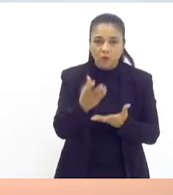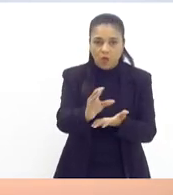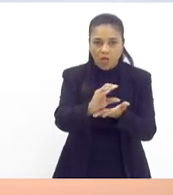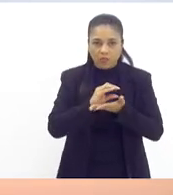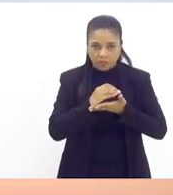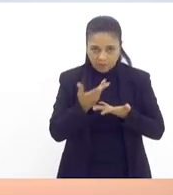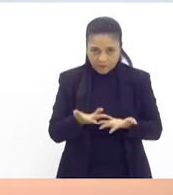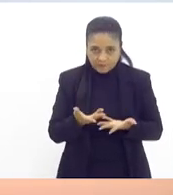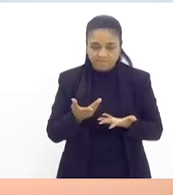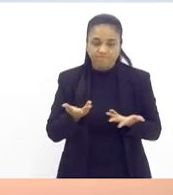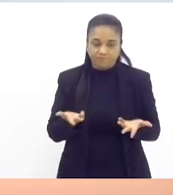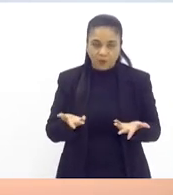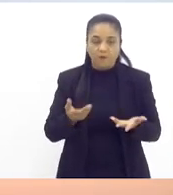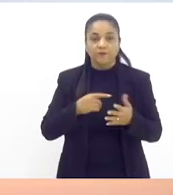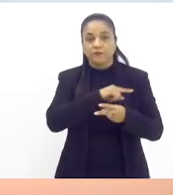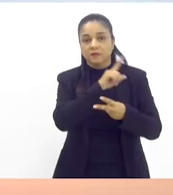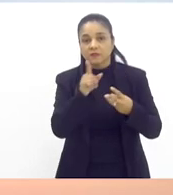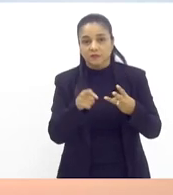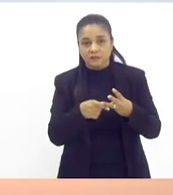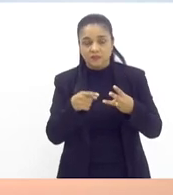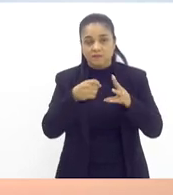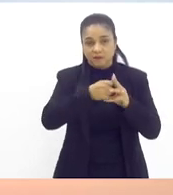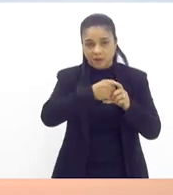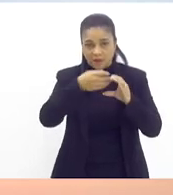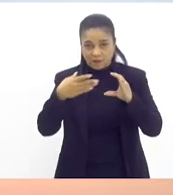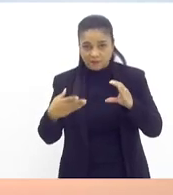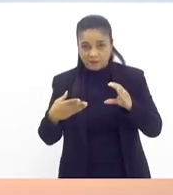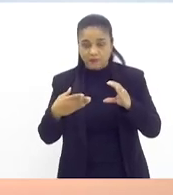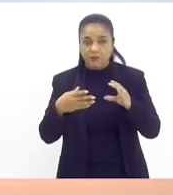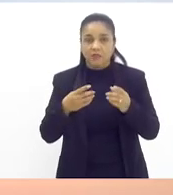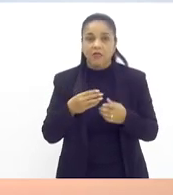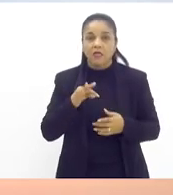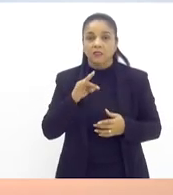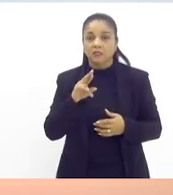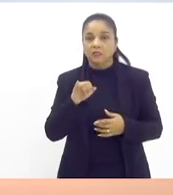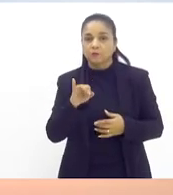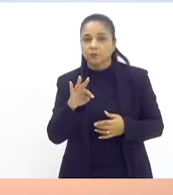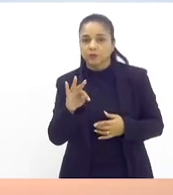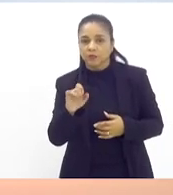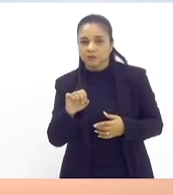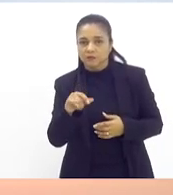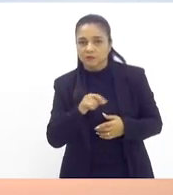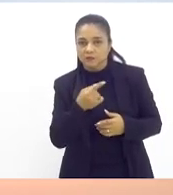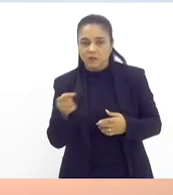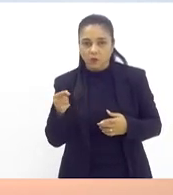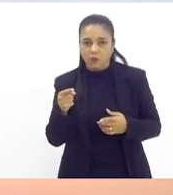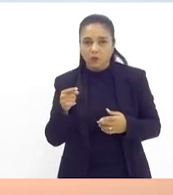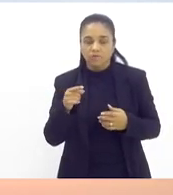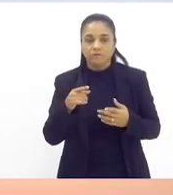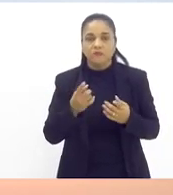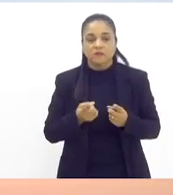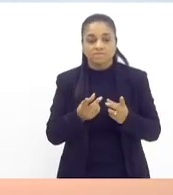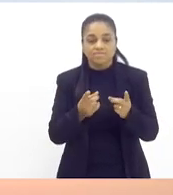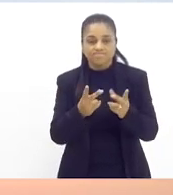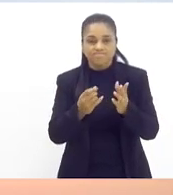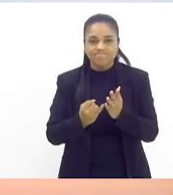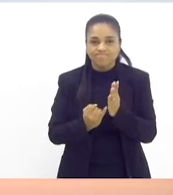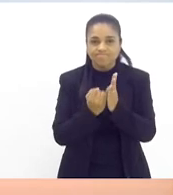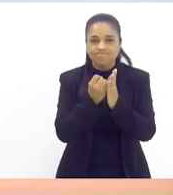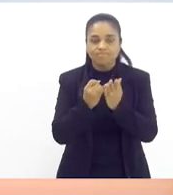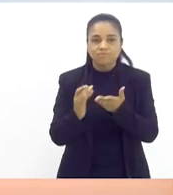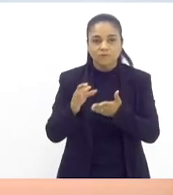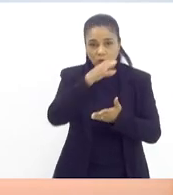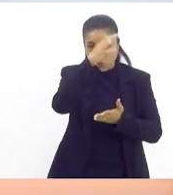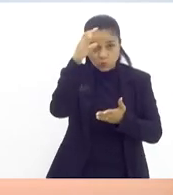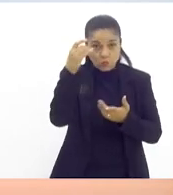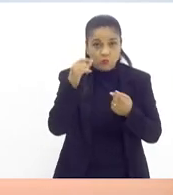rápido. Terceira característica é tributação no destino. IVA é um imposto sobre consumo. Quando você tributa